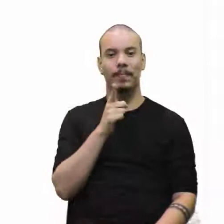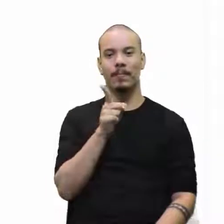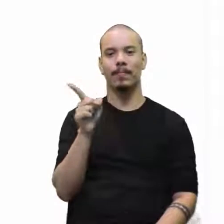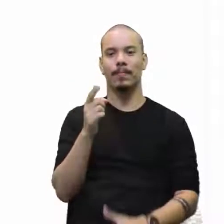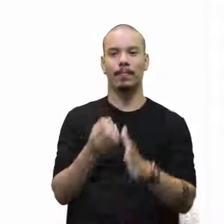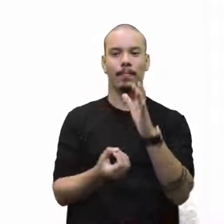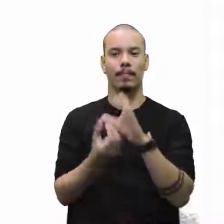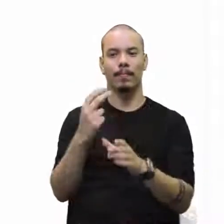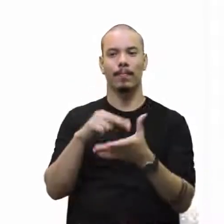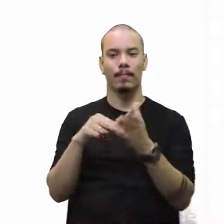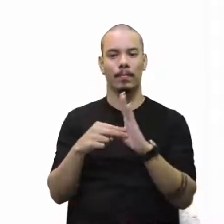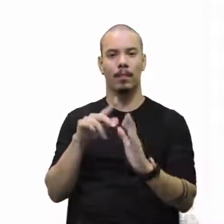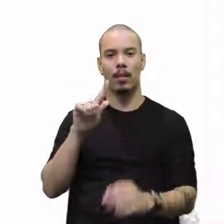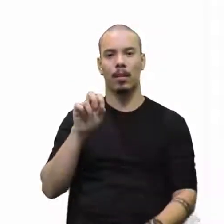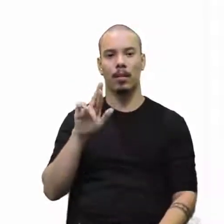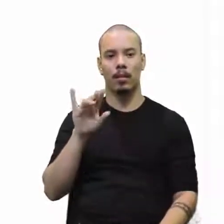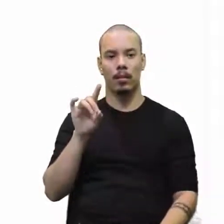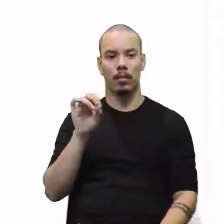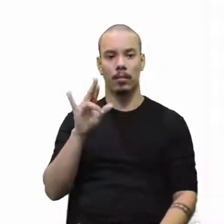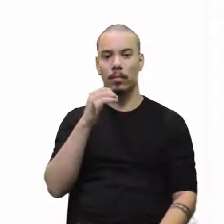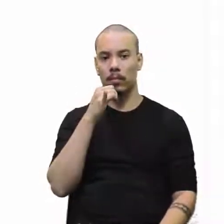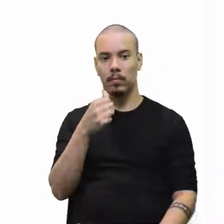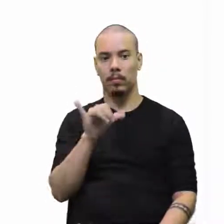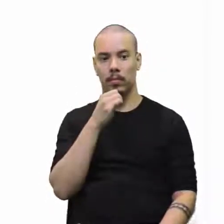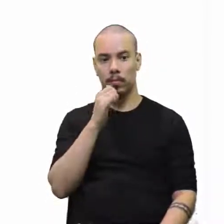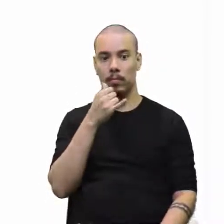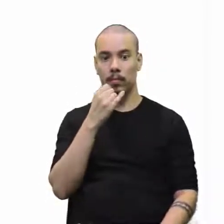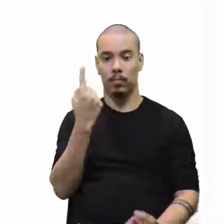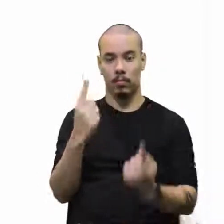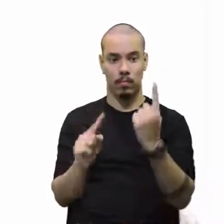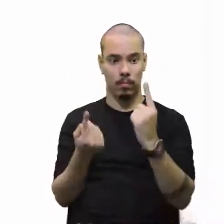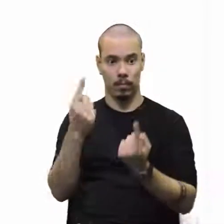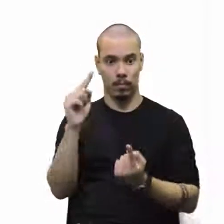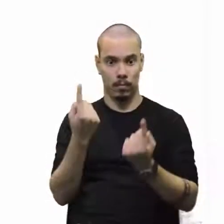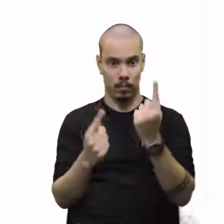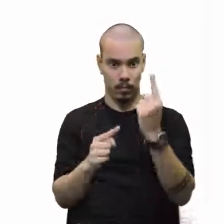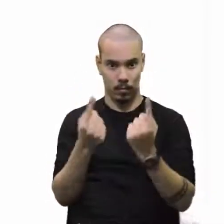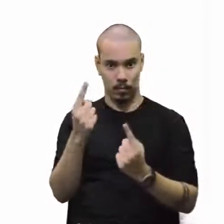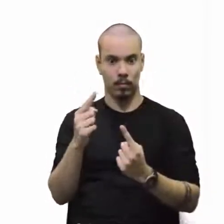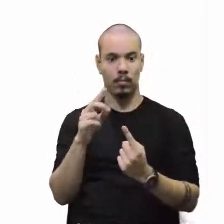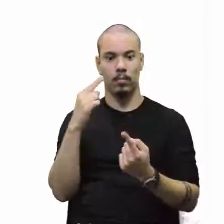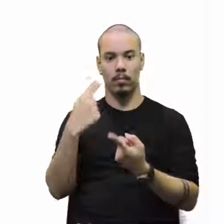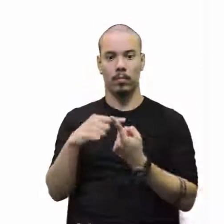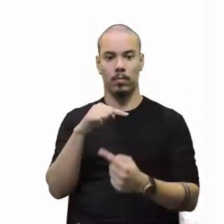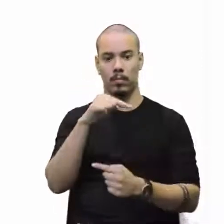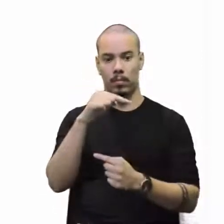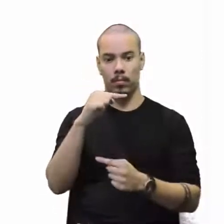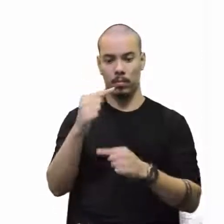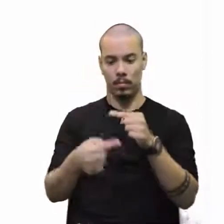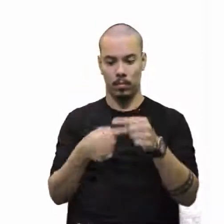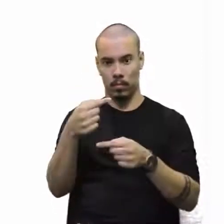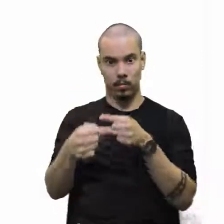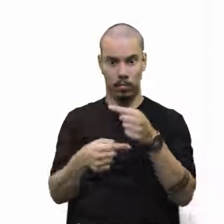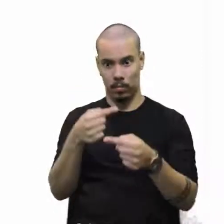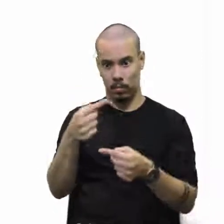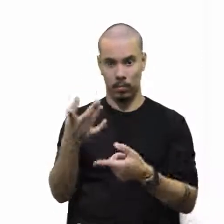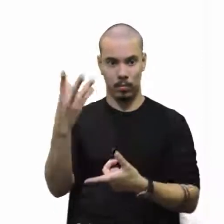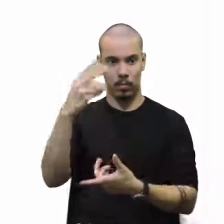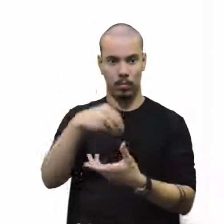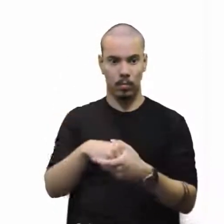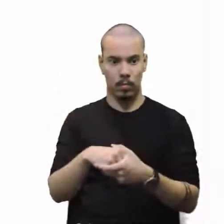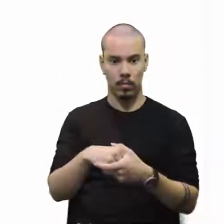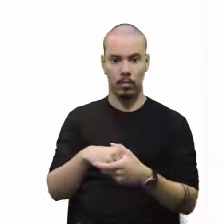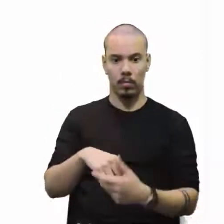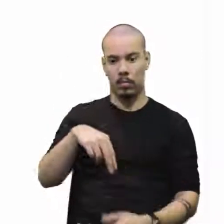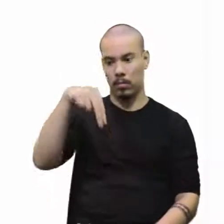gerador elétrico de corrente alternada. Lógico, está girando aqui, né? Girando-se a espira colocada entre os